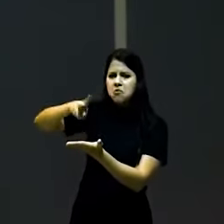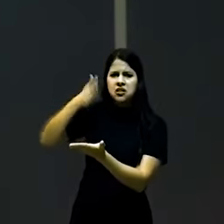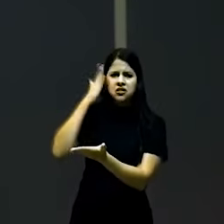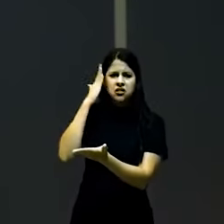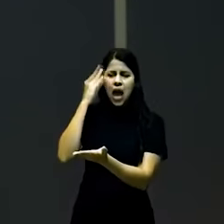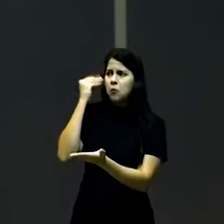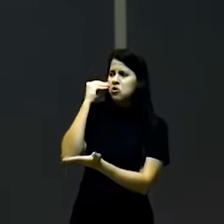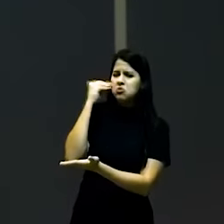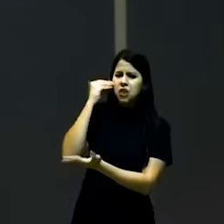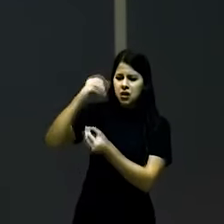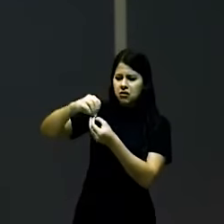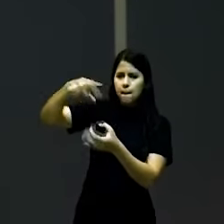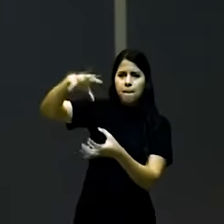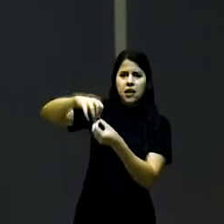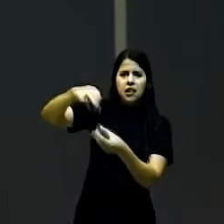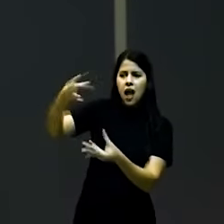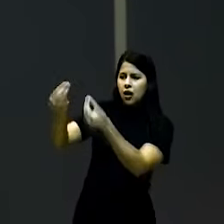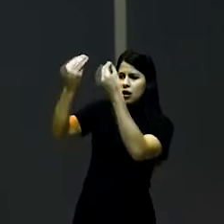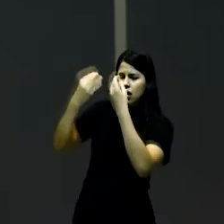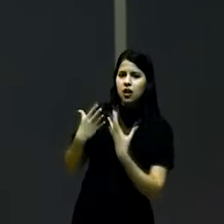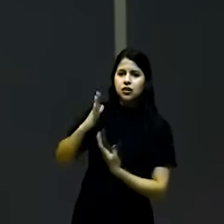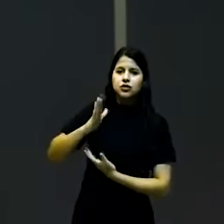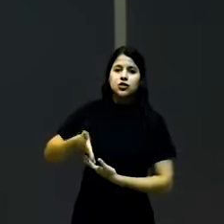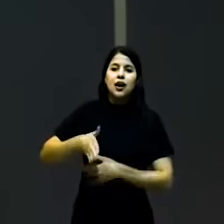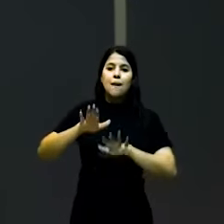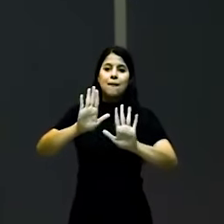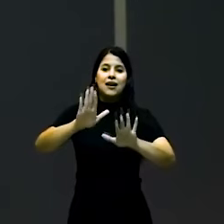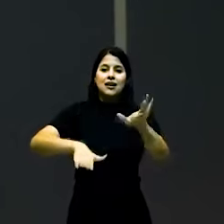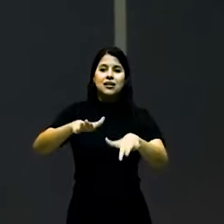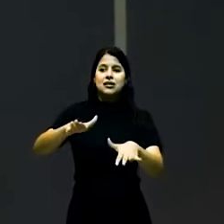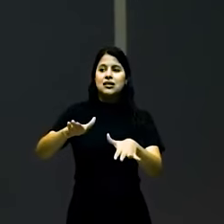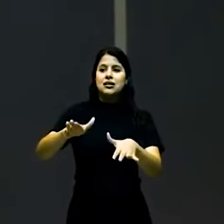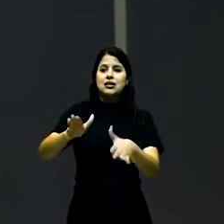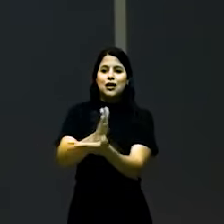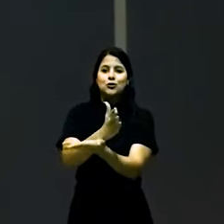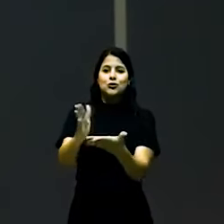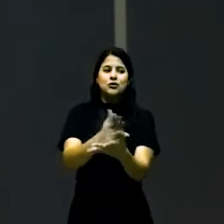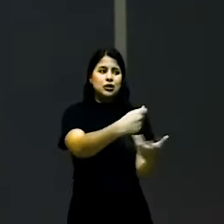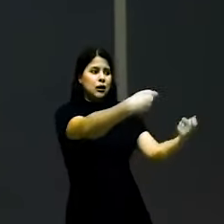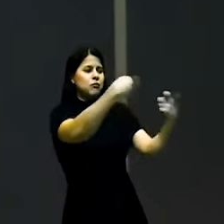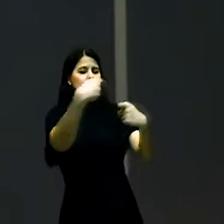com Deus, a gente tem fugido de ameaças.